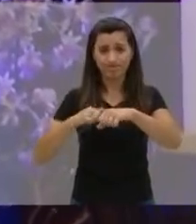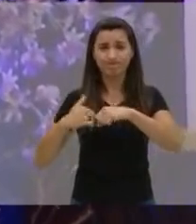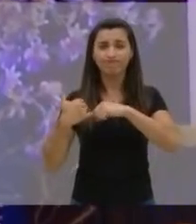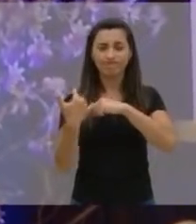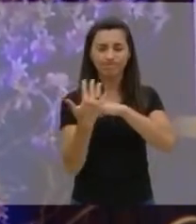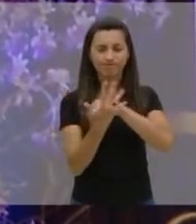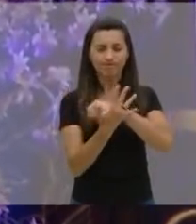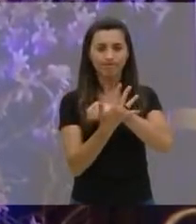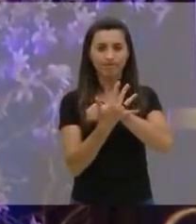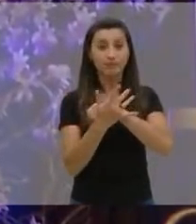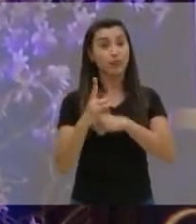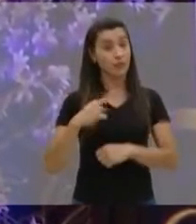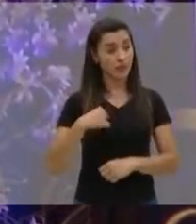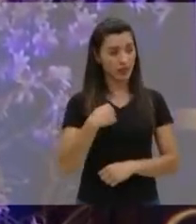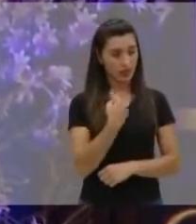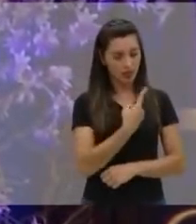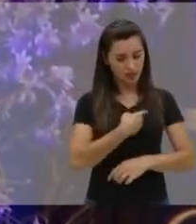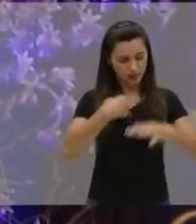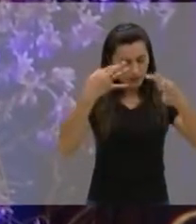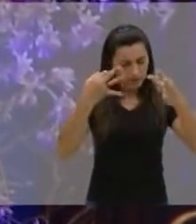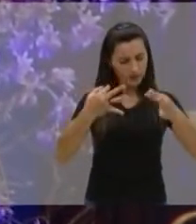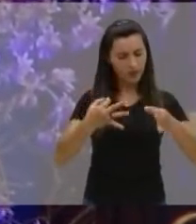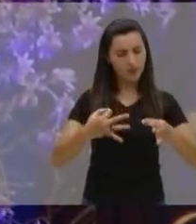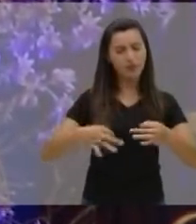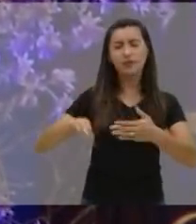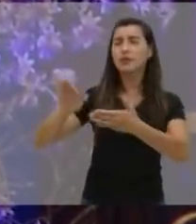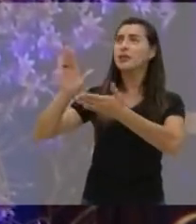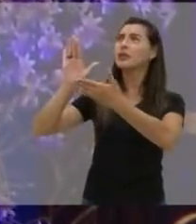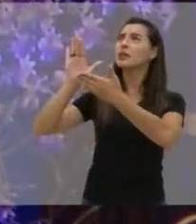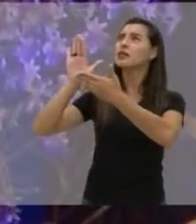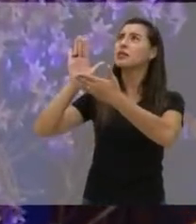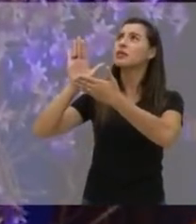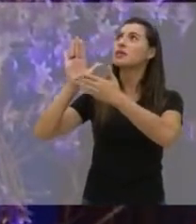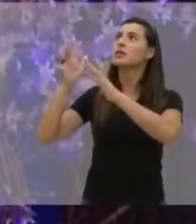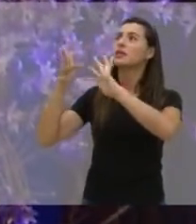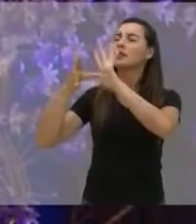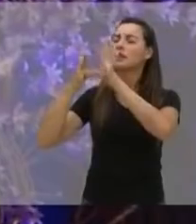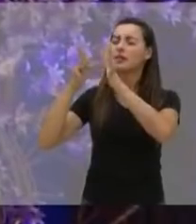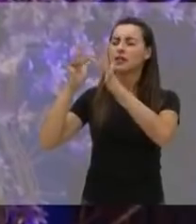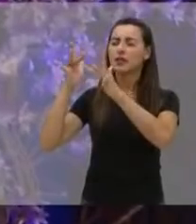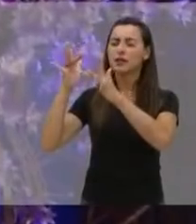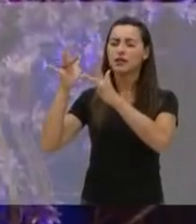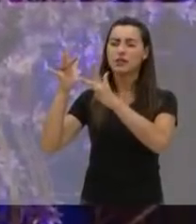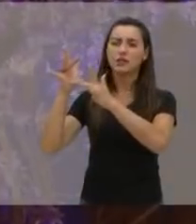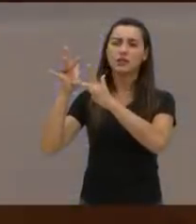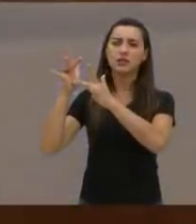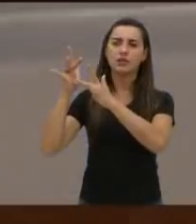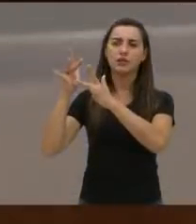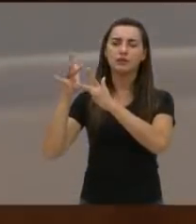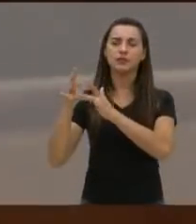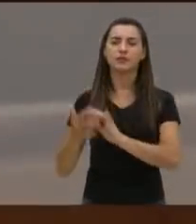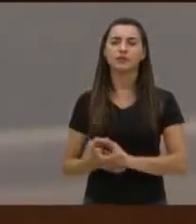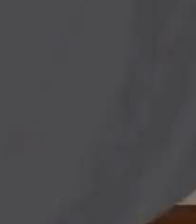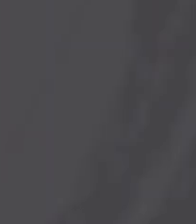para que sejamos dignos das promessas de Cristo.